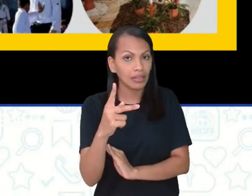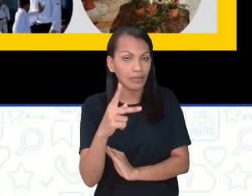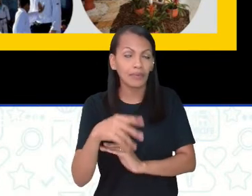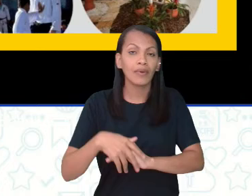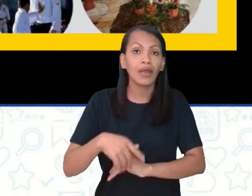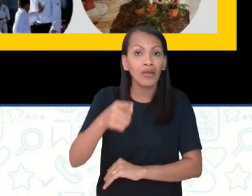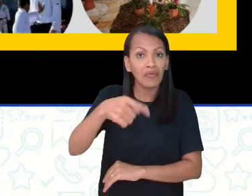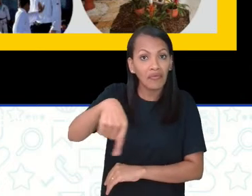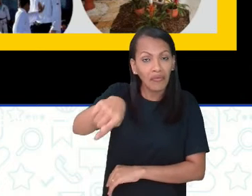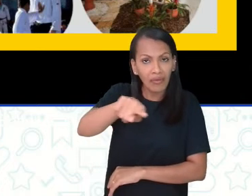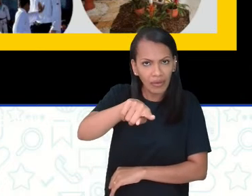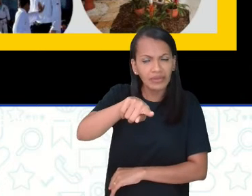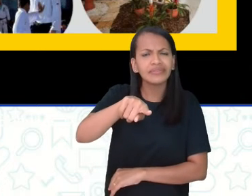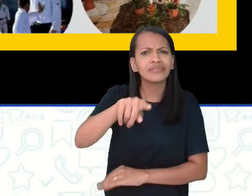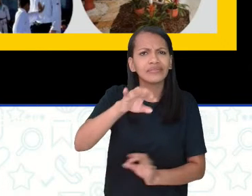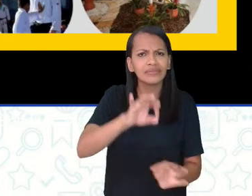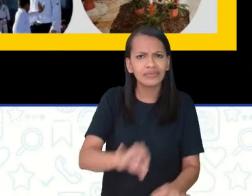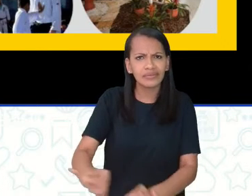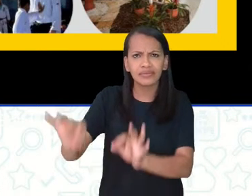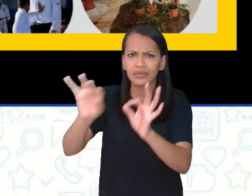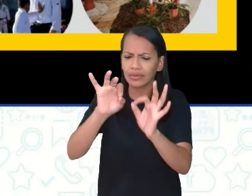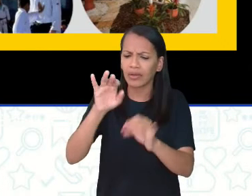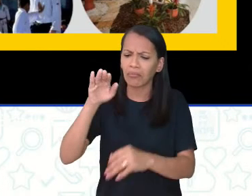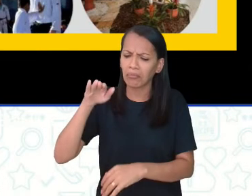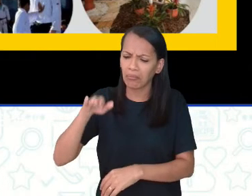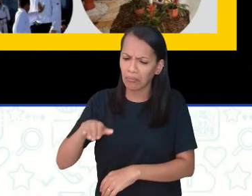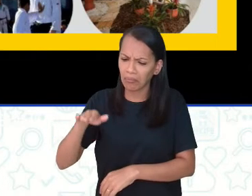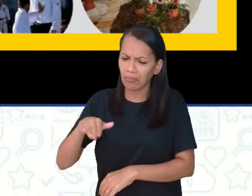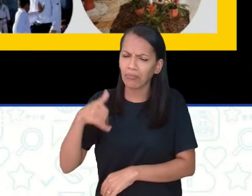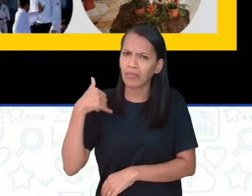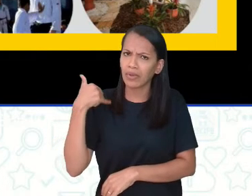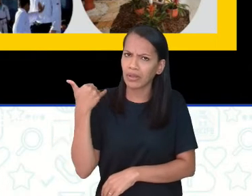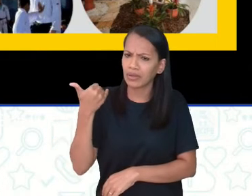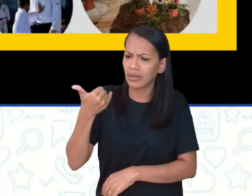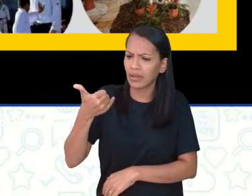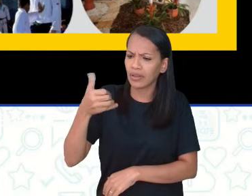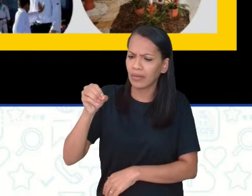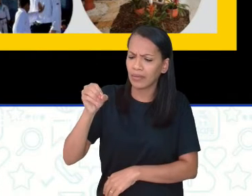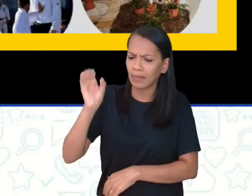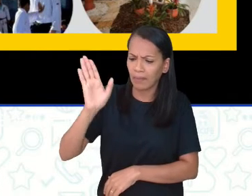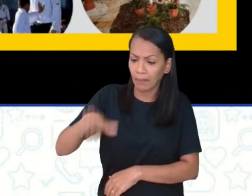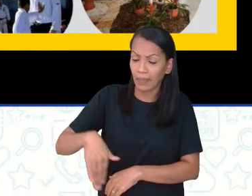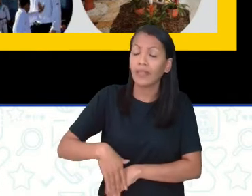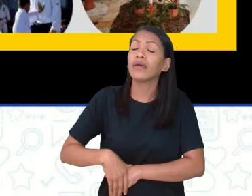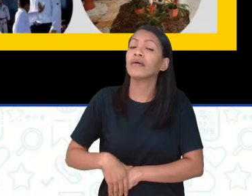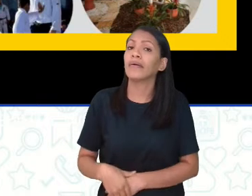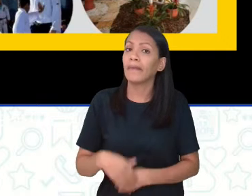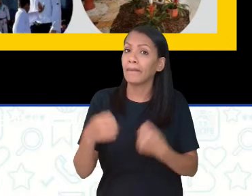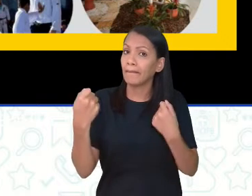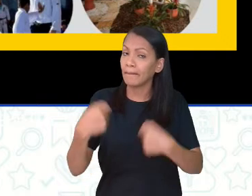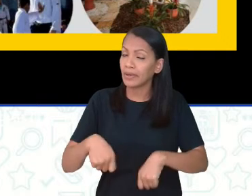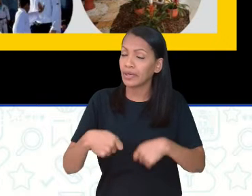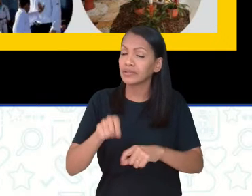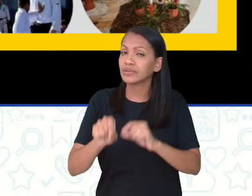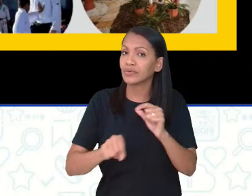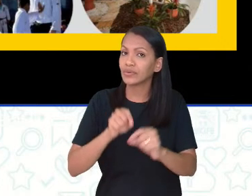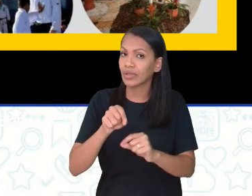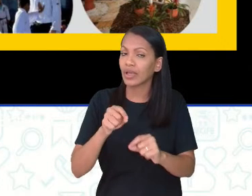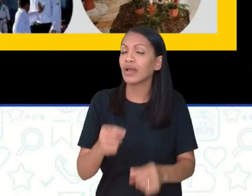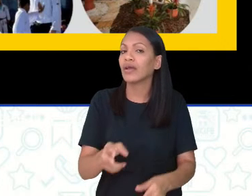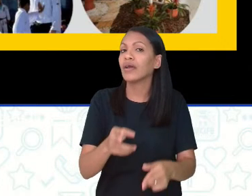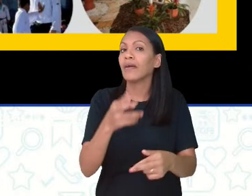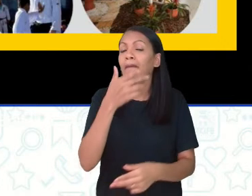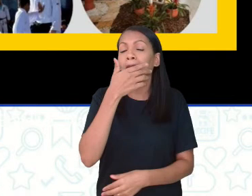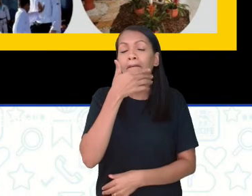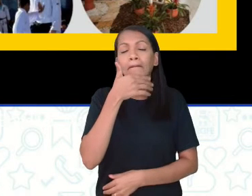aí nos assistindo, obviamente que é menor de idade, é obrigatório que o cadastro do responsável também seja